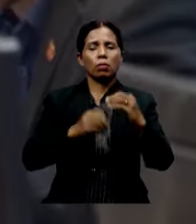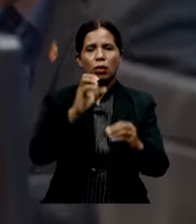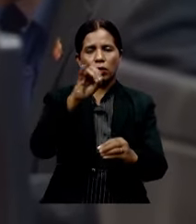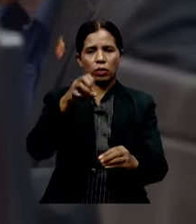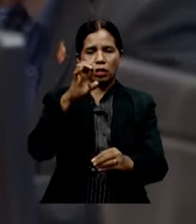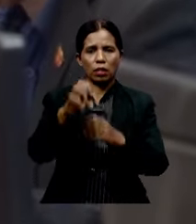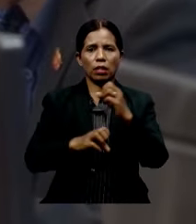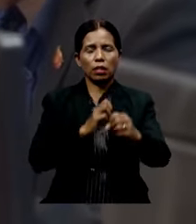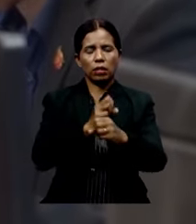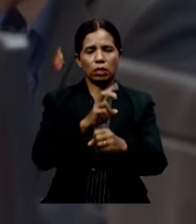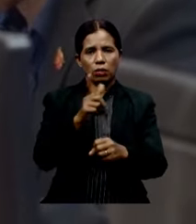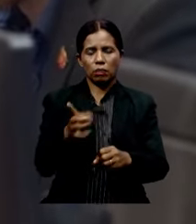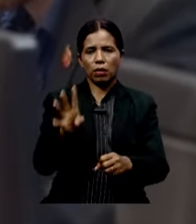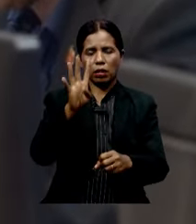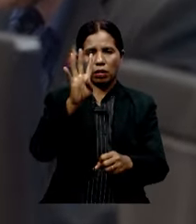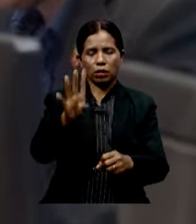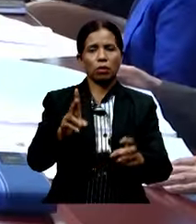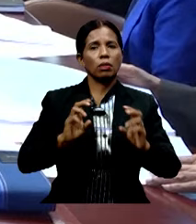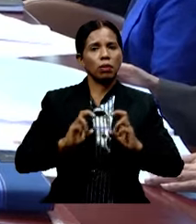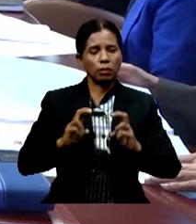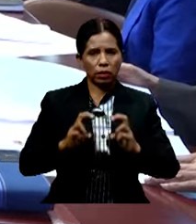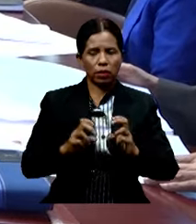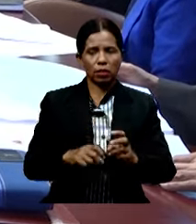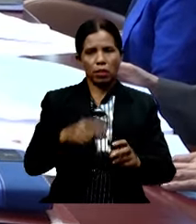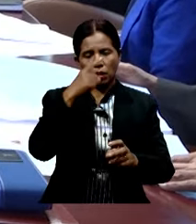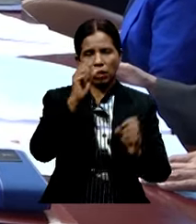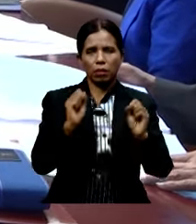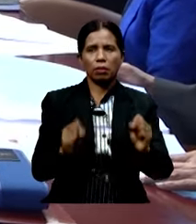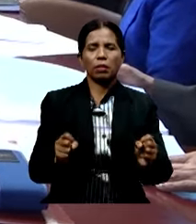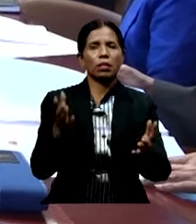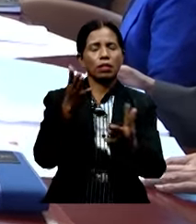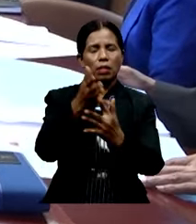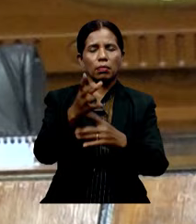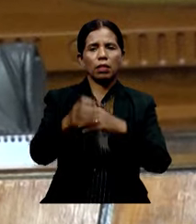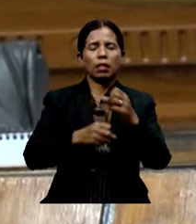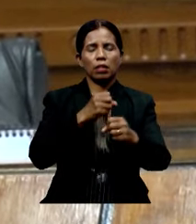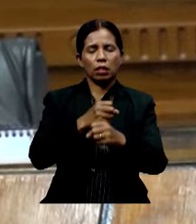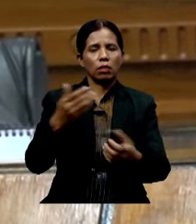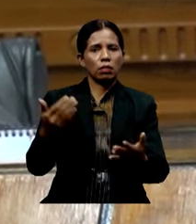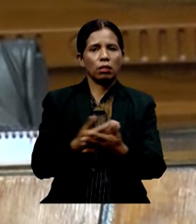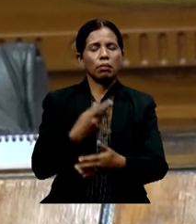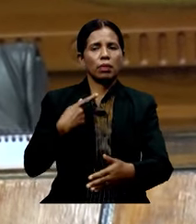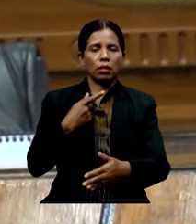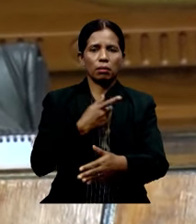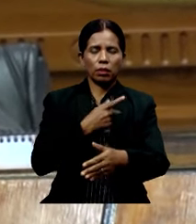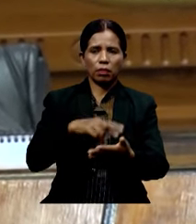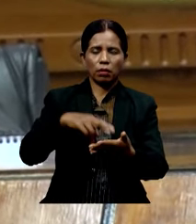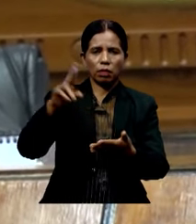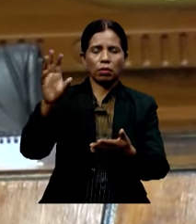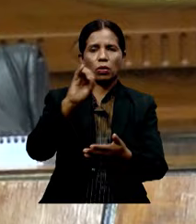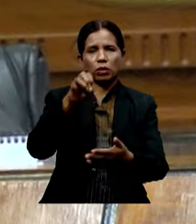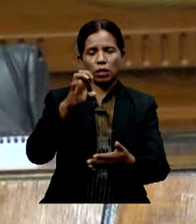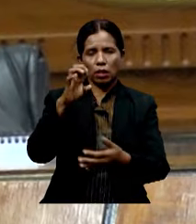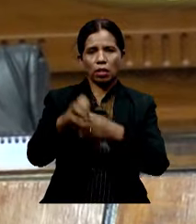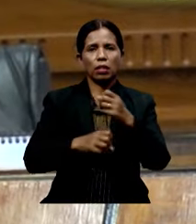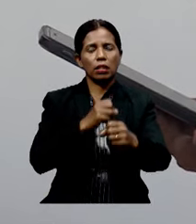tinha reunido o Senado o caráter urgência. A turnê antes está matina ao fundo, o Parlamento pela halona aprovação do Orçamento Geral do